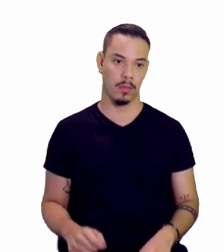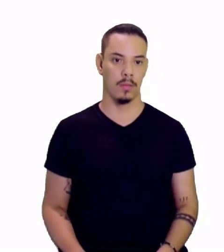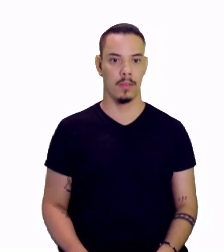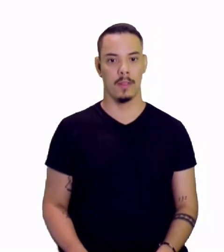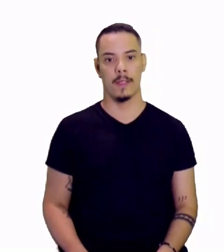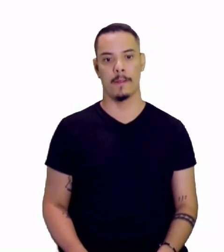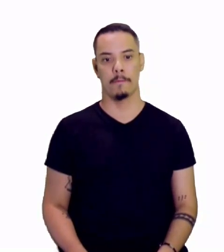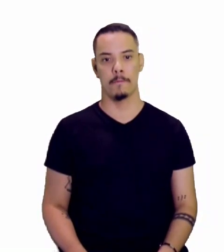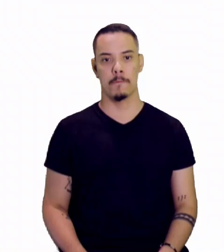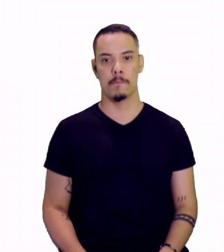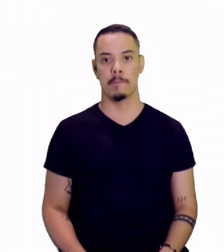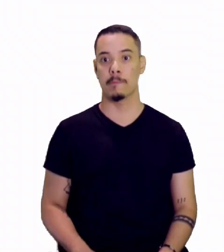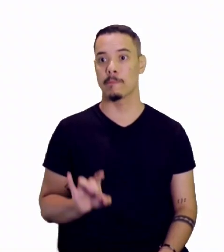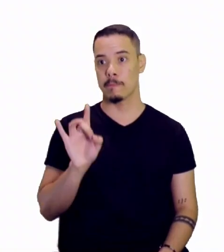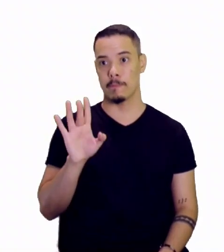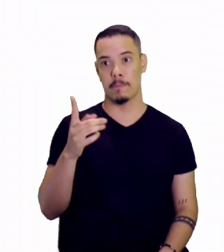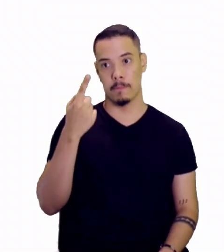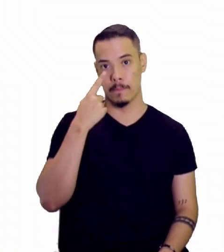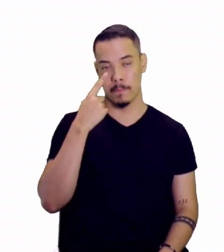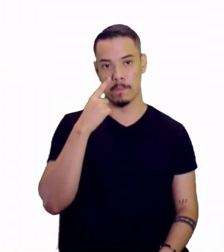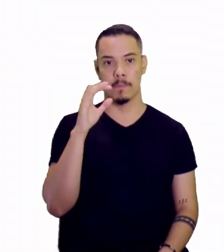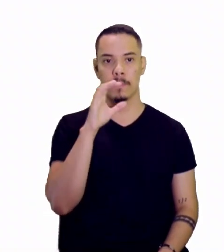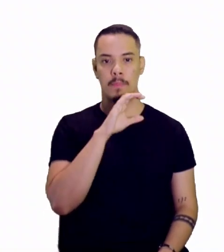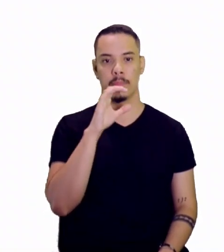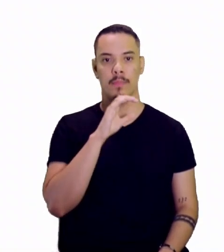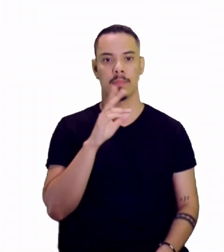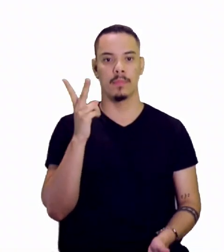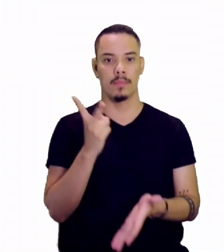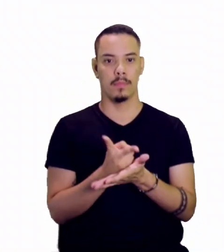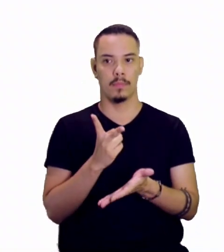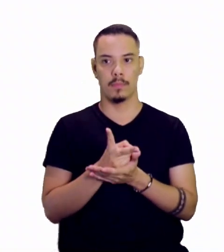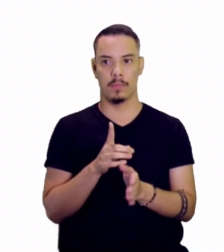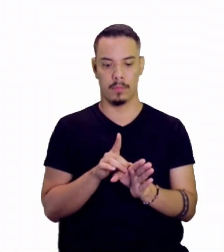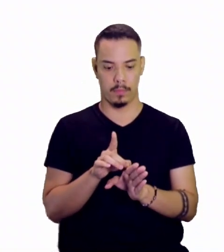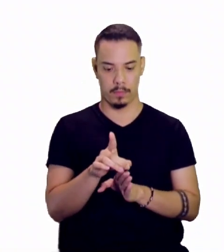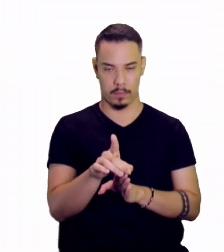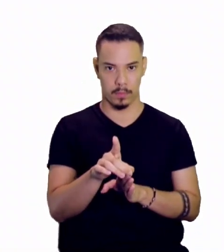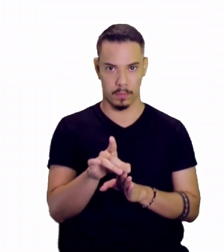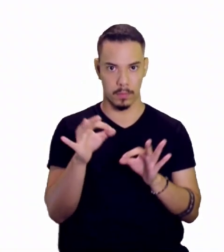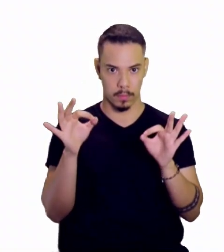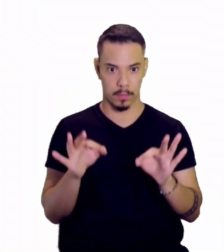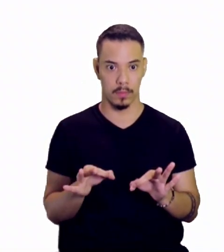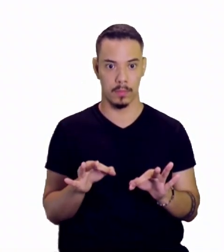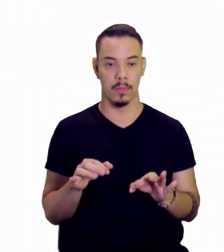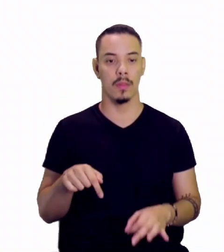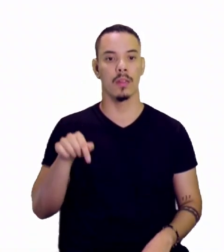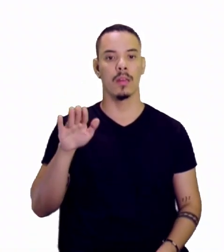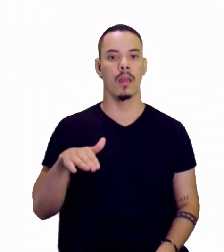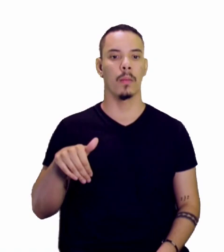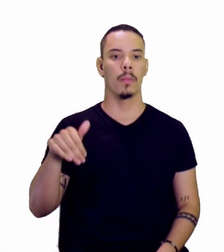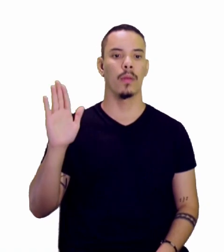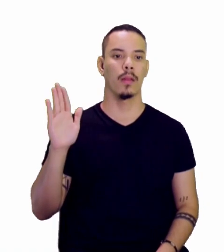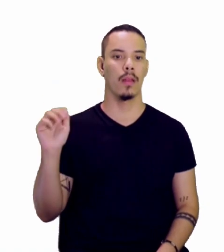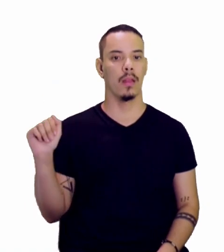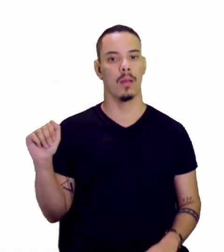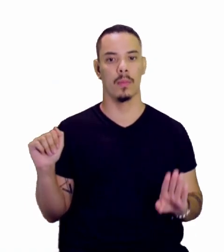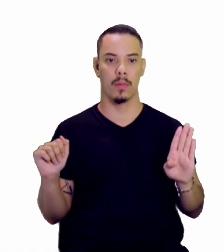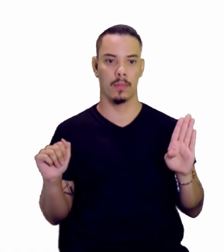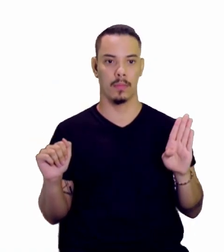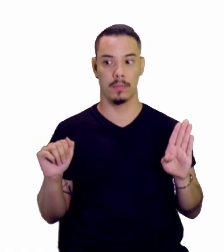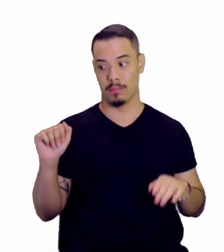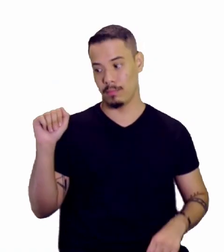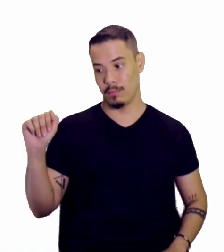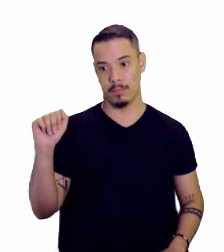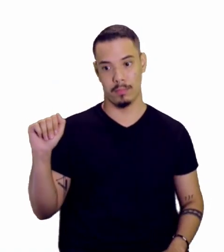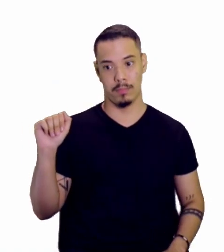Aqui, pessoal, é só olhar, olha só. Onde é que está a mesma direção, certo, Décio? Isso. Quem está com a intensidade maior, A ou B? A, né?